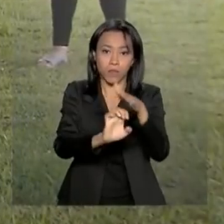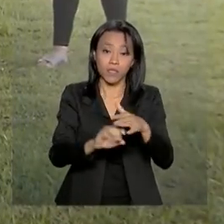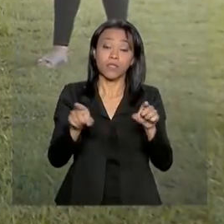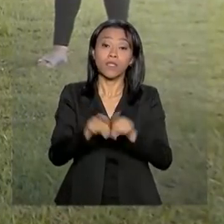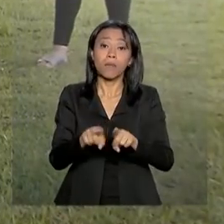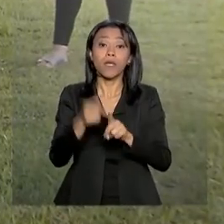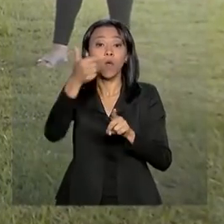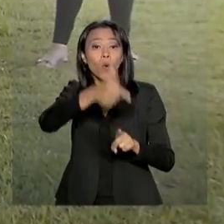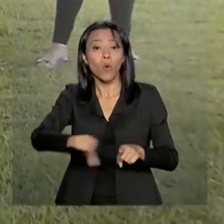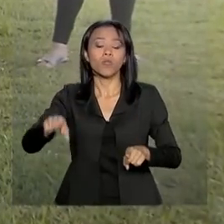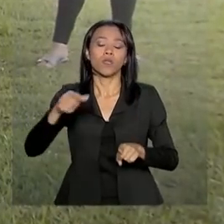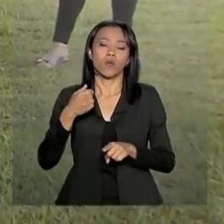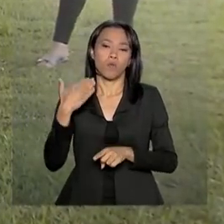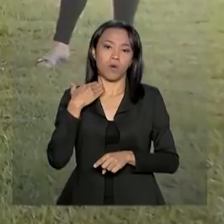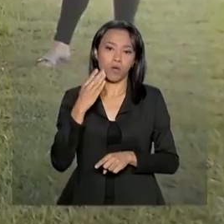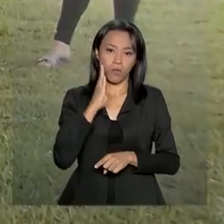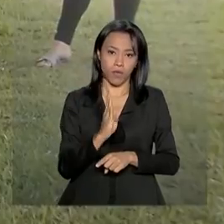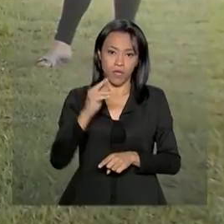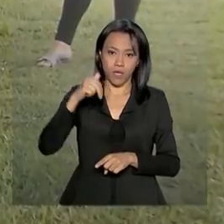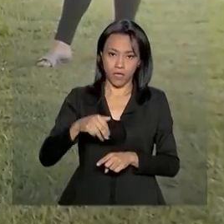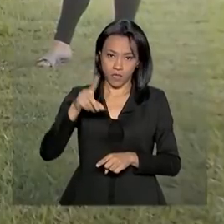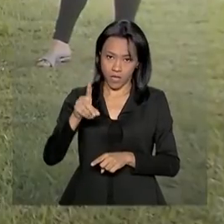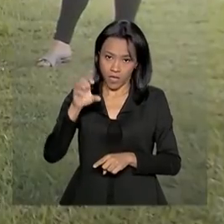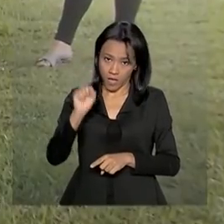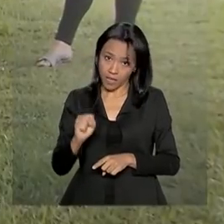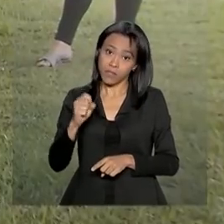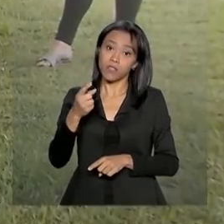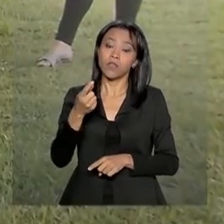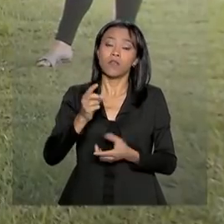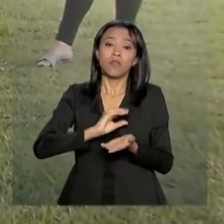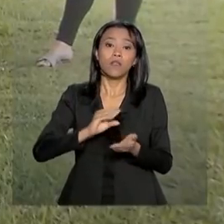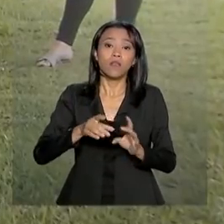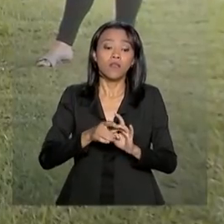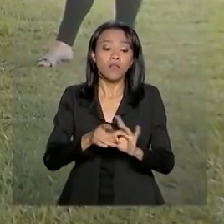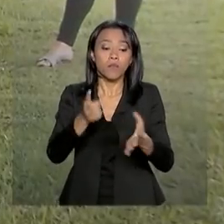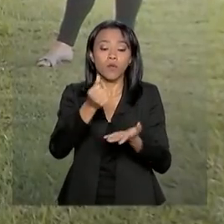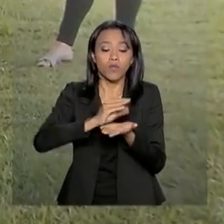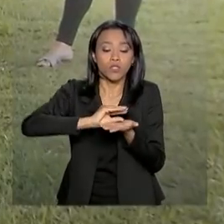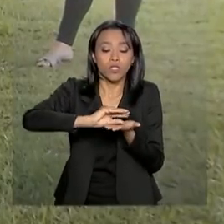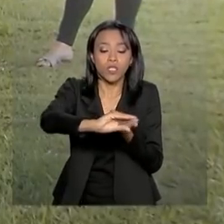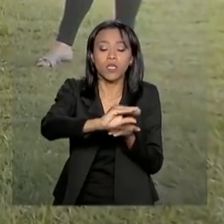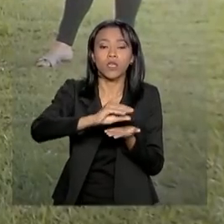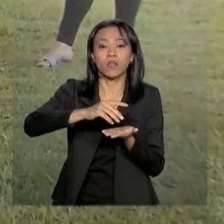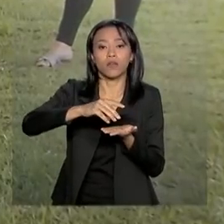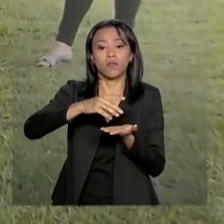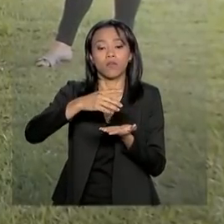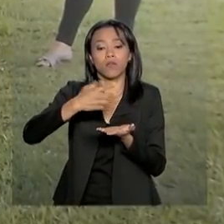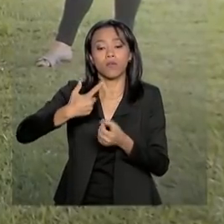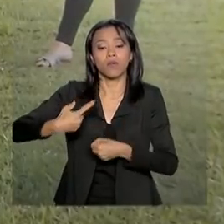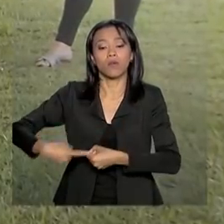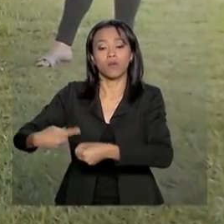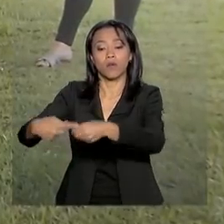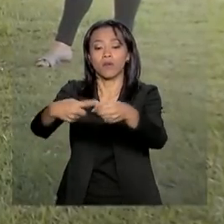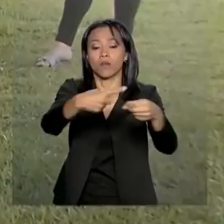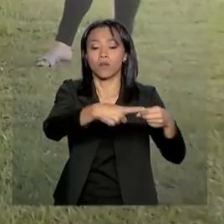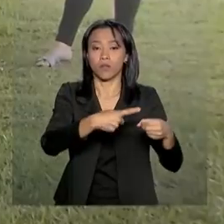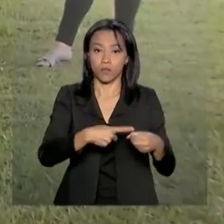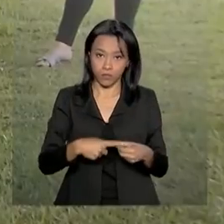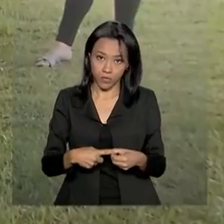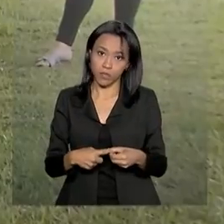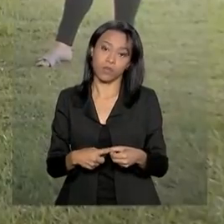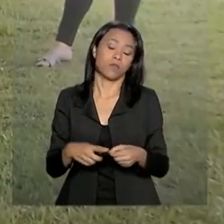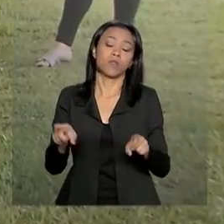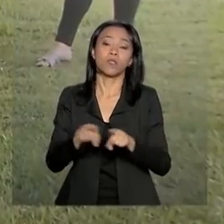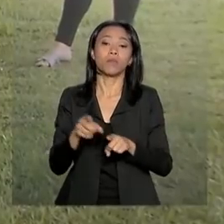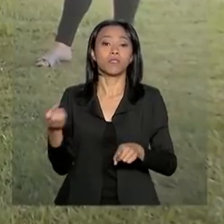crédito especial para empresas de municípios afetados por desabamento, por rompimento de barragens. Além da